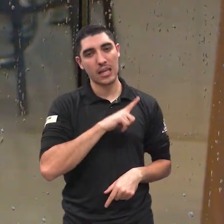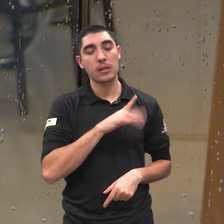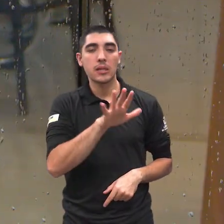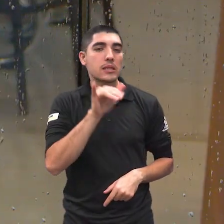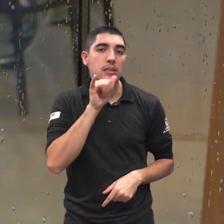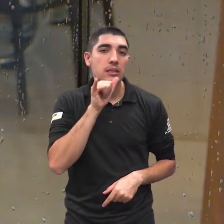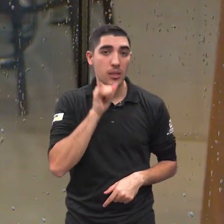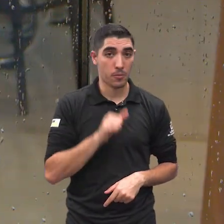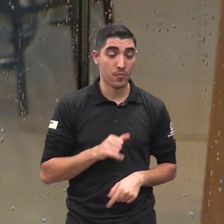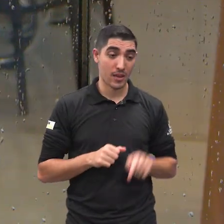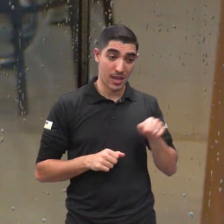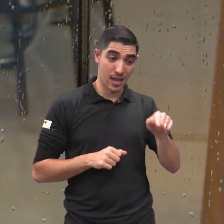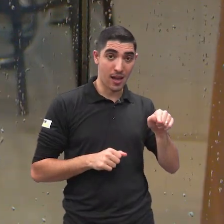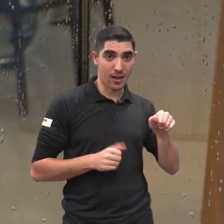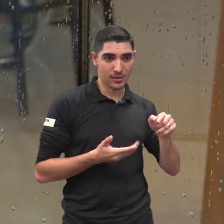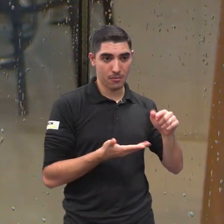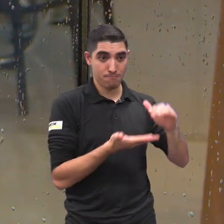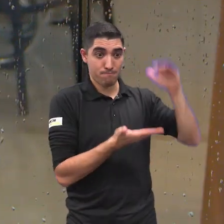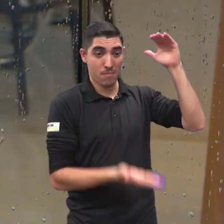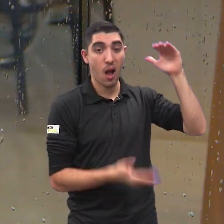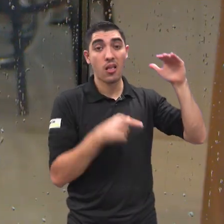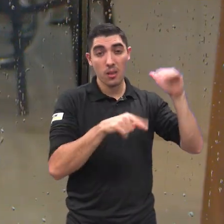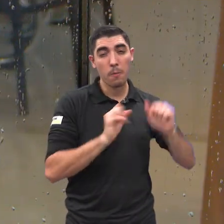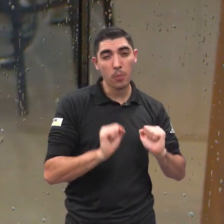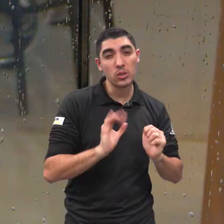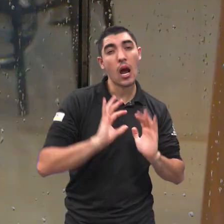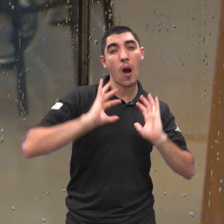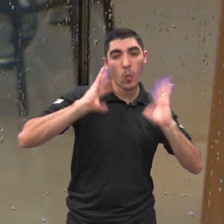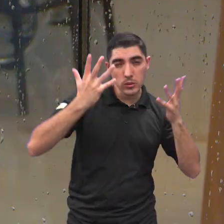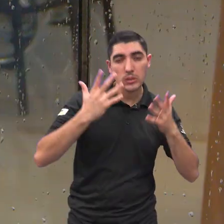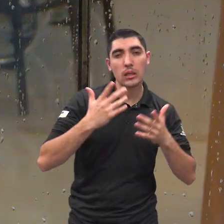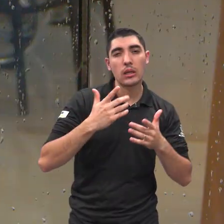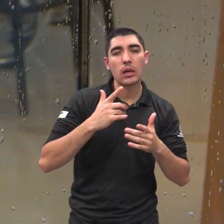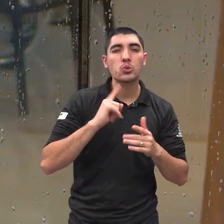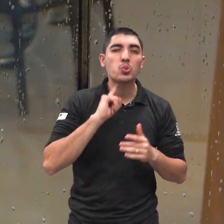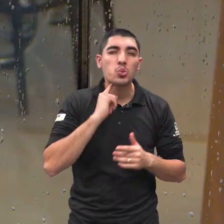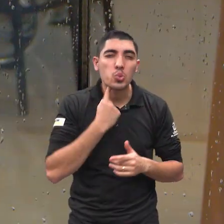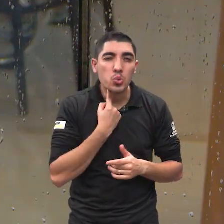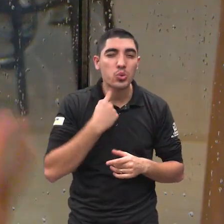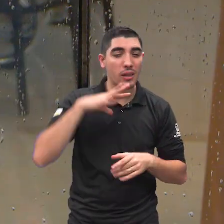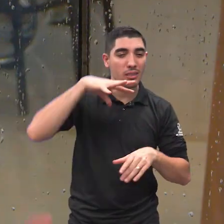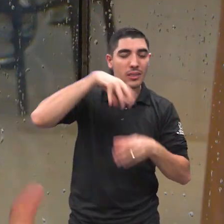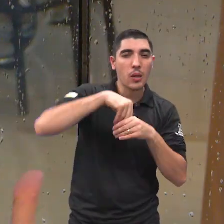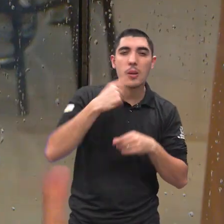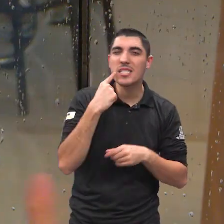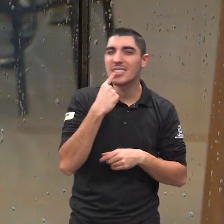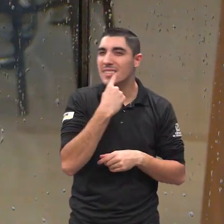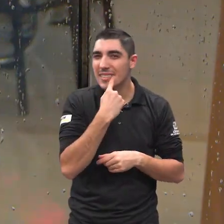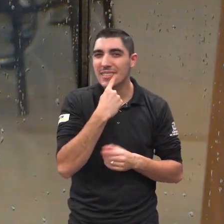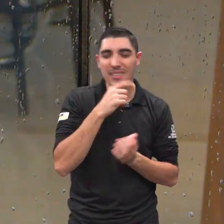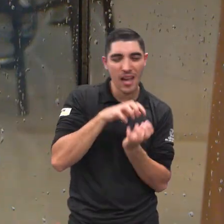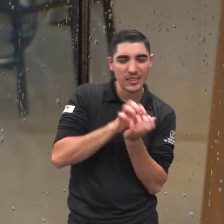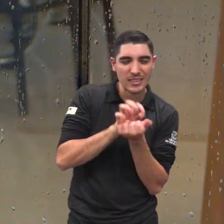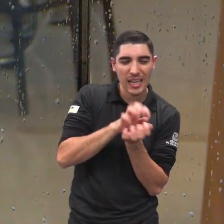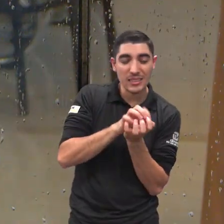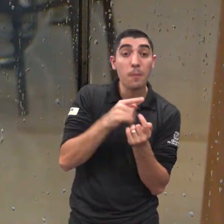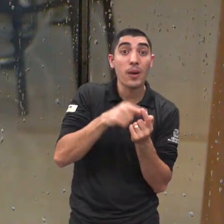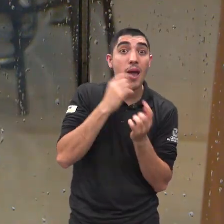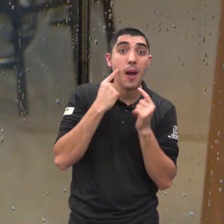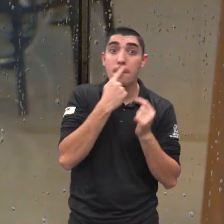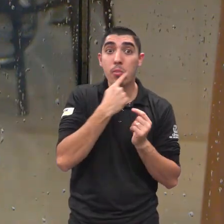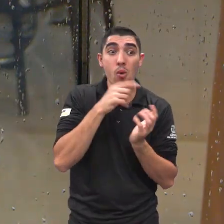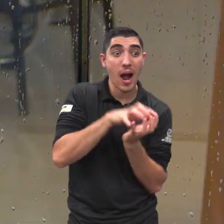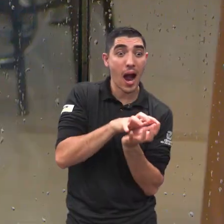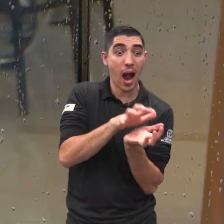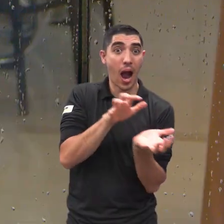Né? Então, por exemplo, pode ser que uma raça maior acumule tártaro com mais facilidade, também pelo tamanho da bocona e pelo tanto que come,